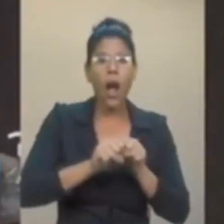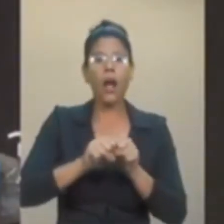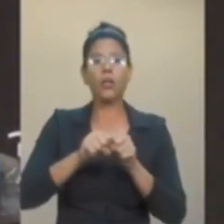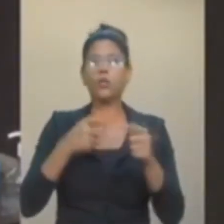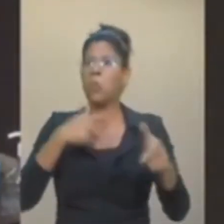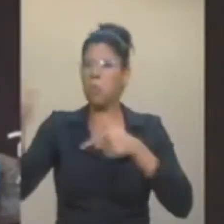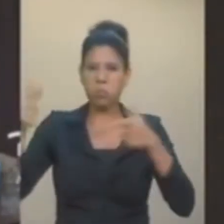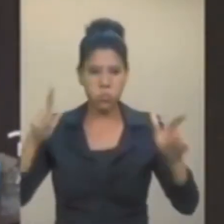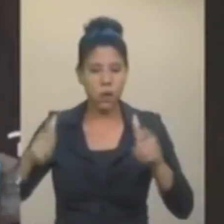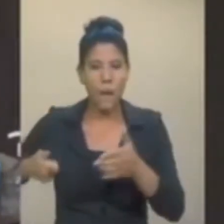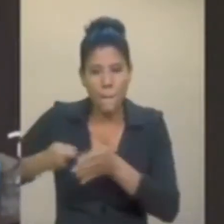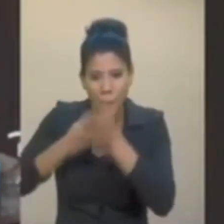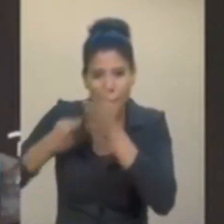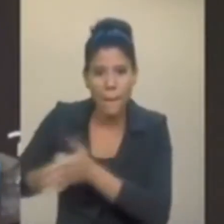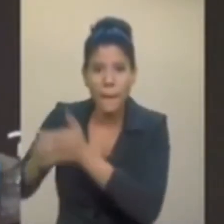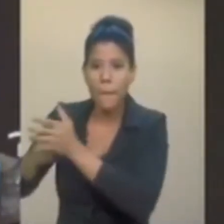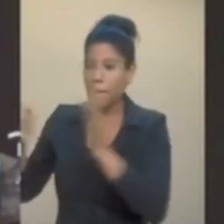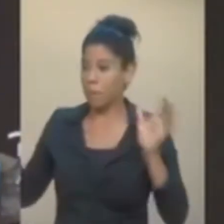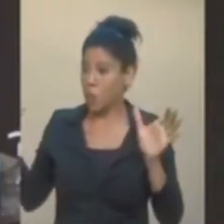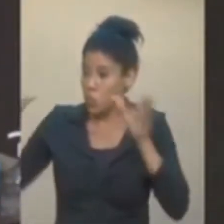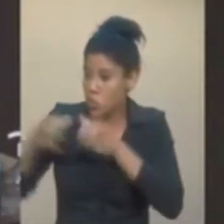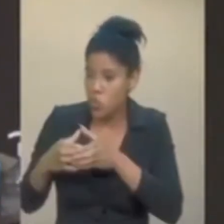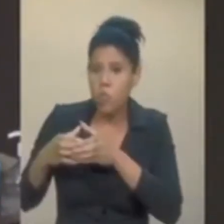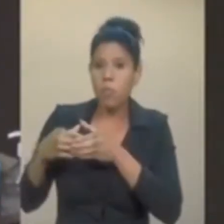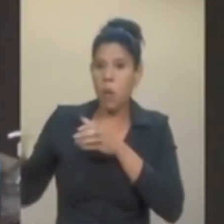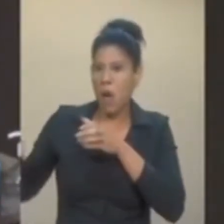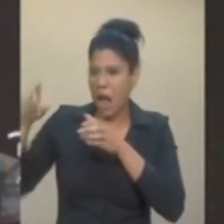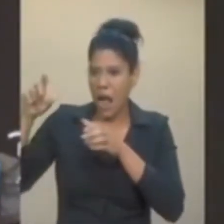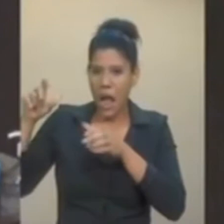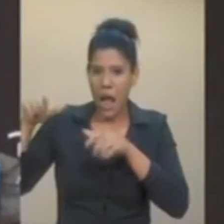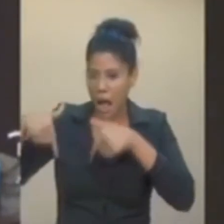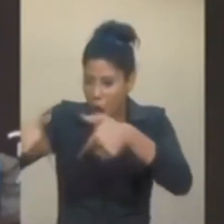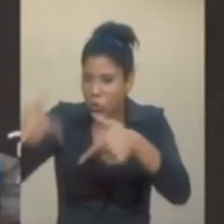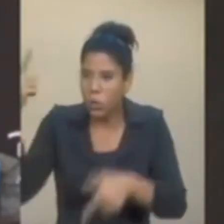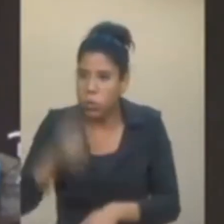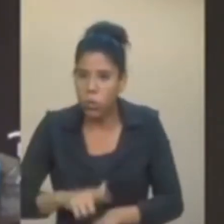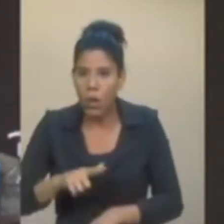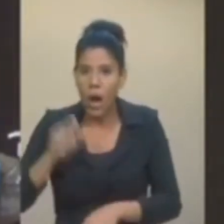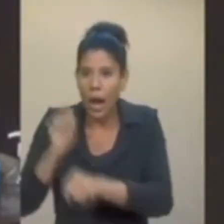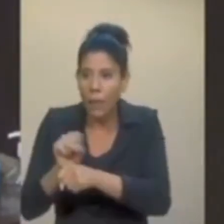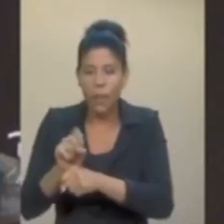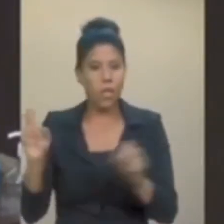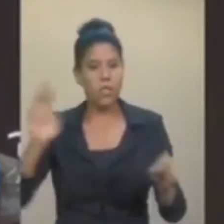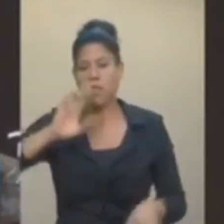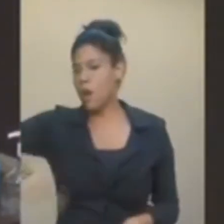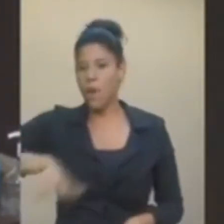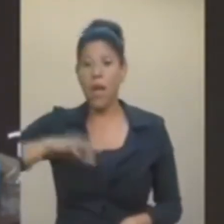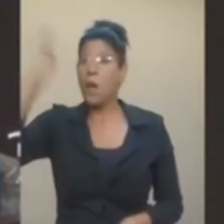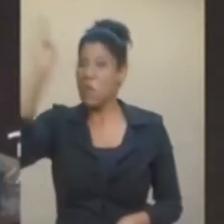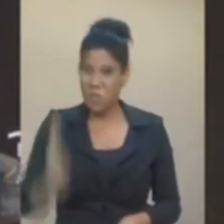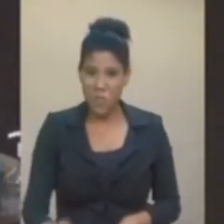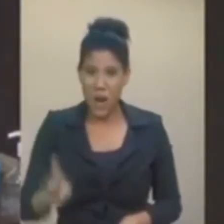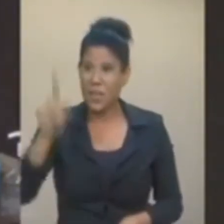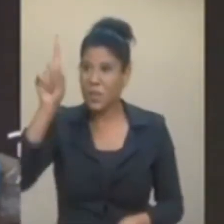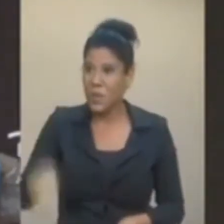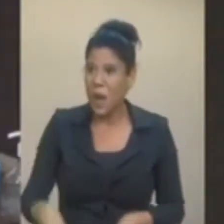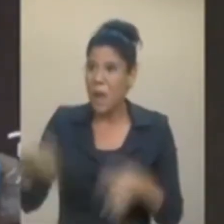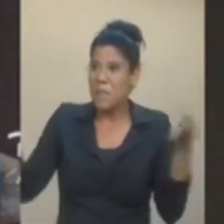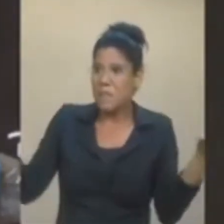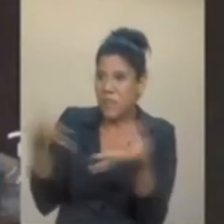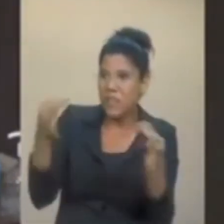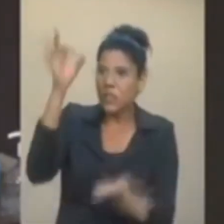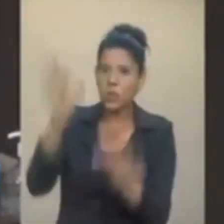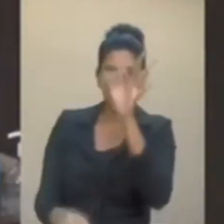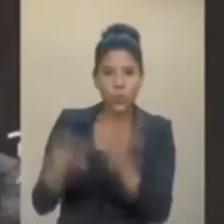de organizações políticas, aquelas lutas não acabaram. O Brasil não é ainda um país democrático e justo.